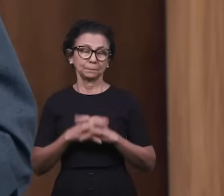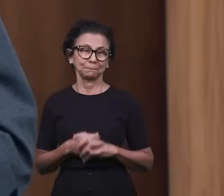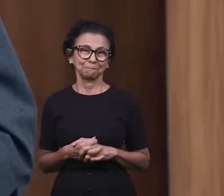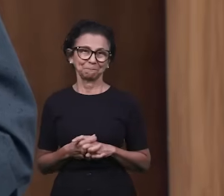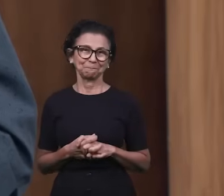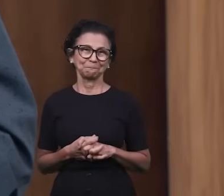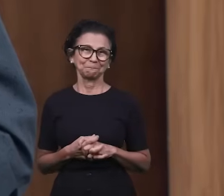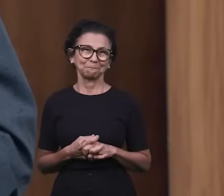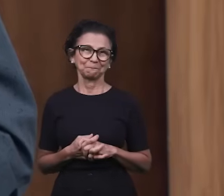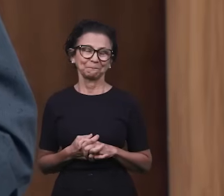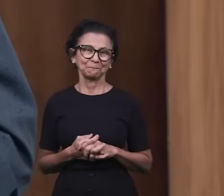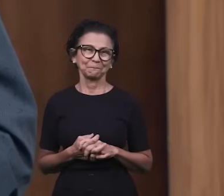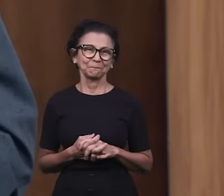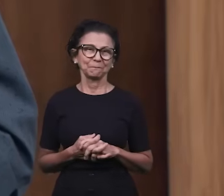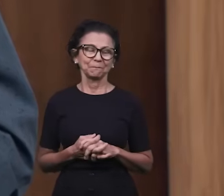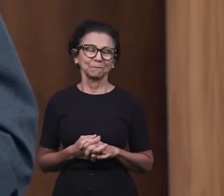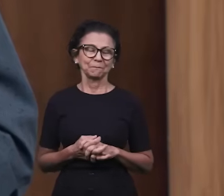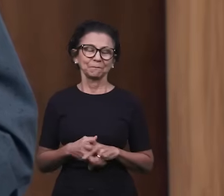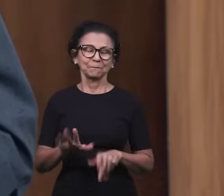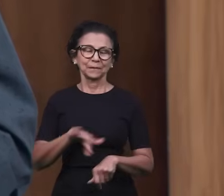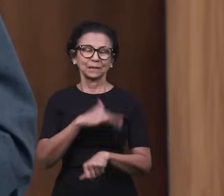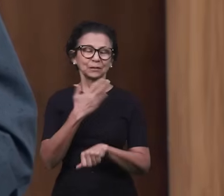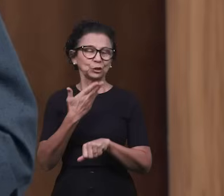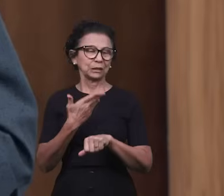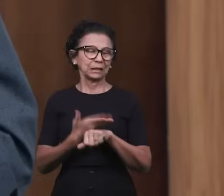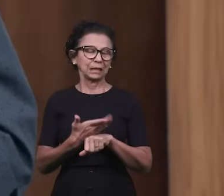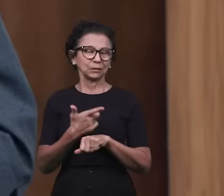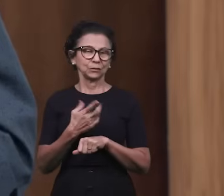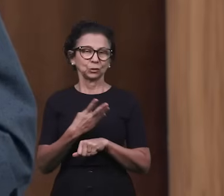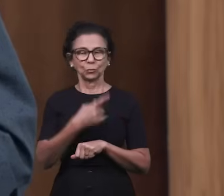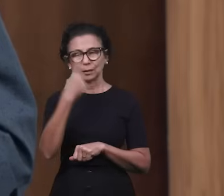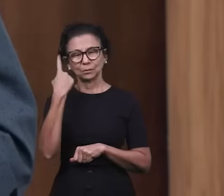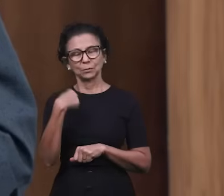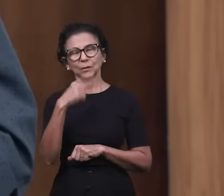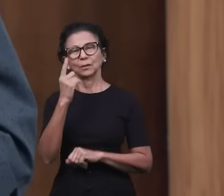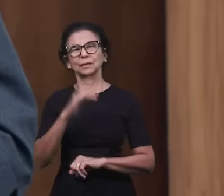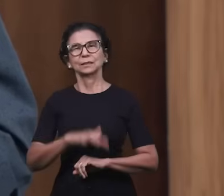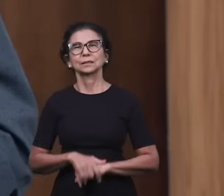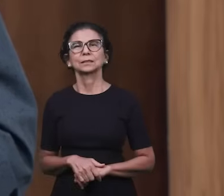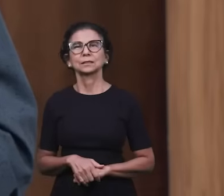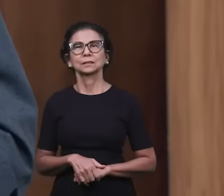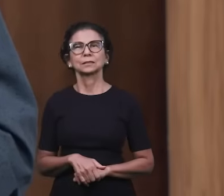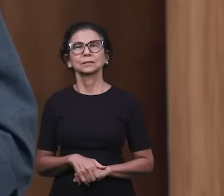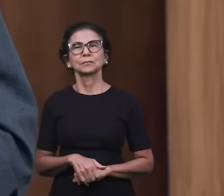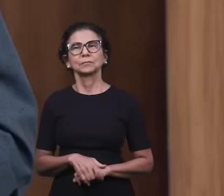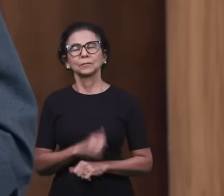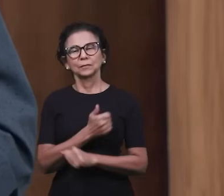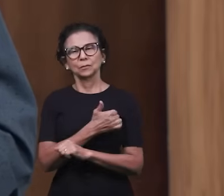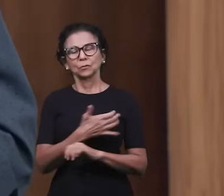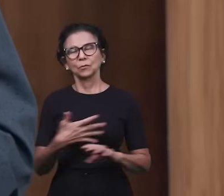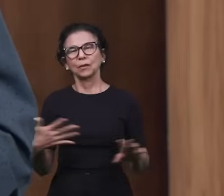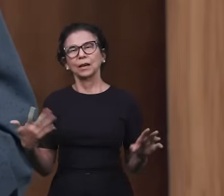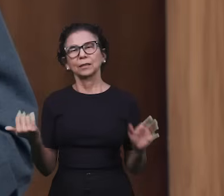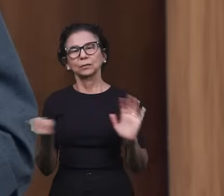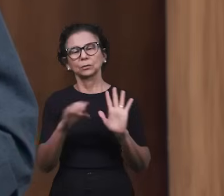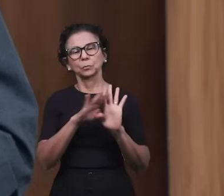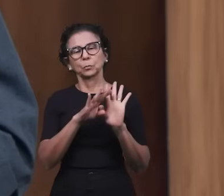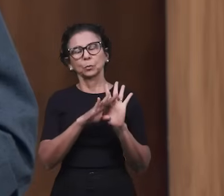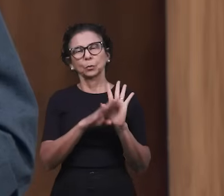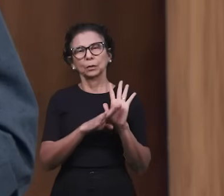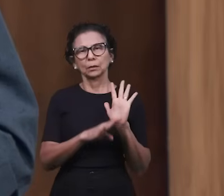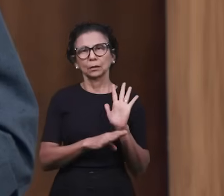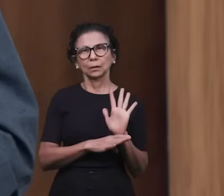TV Manaim. Funcionamos 24 horas por dia. Temos